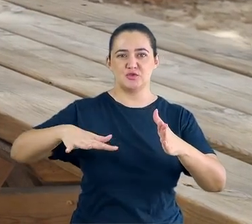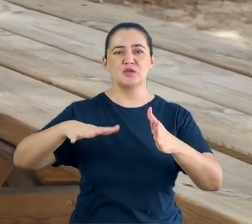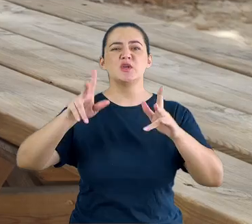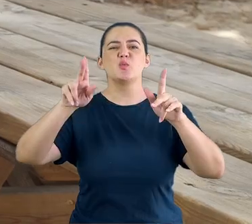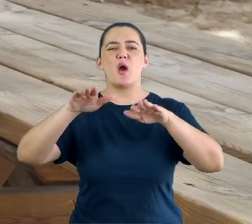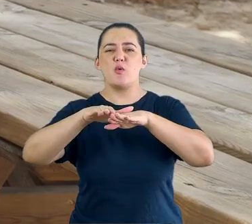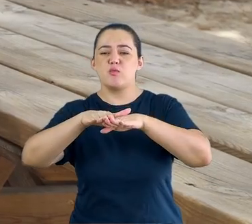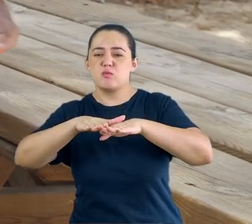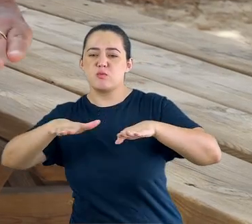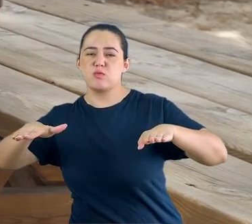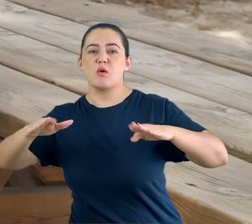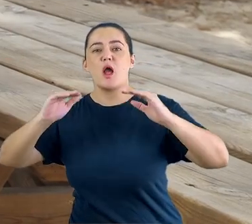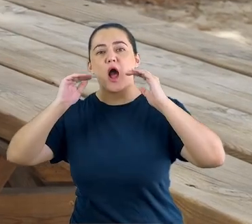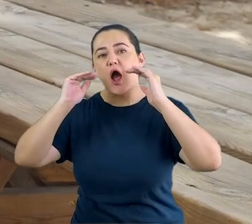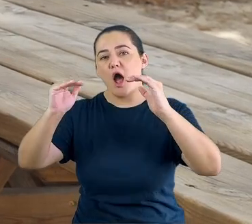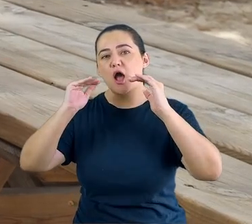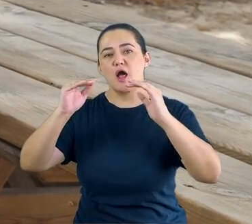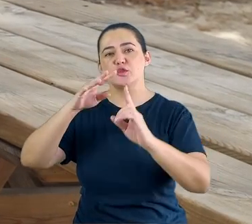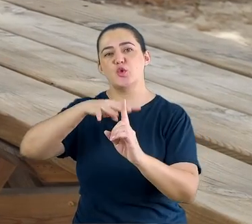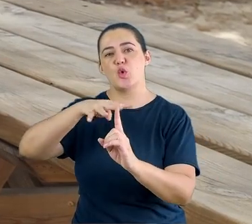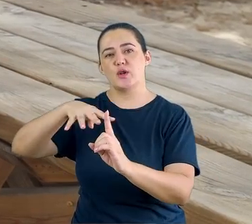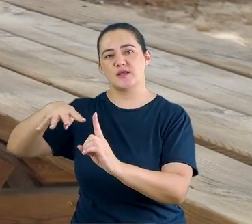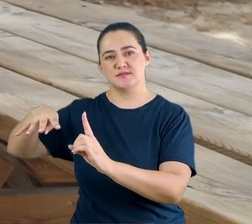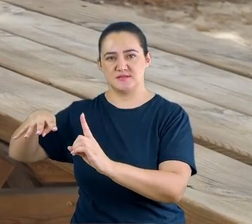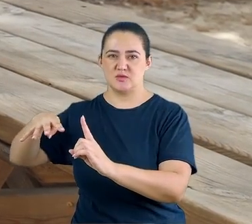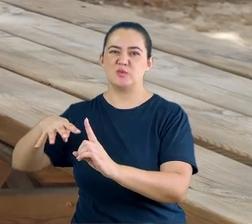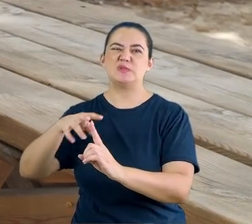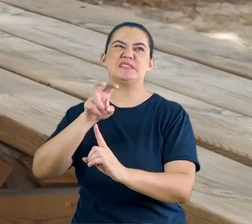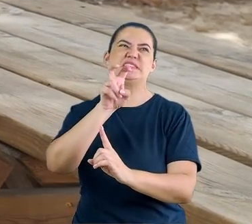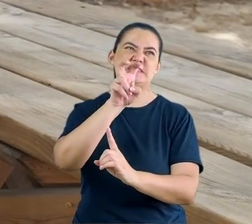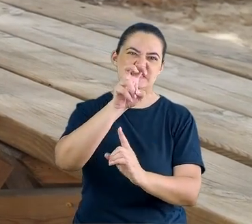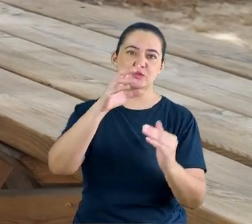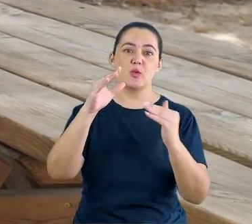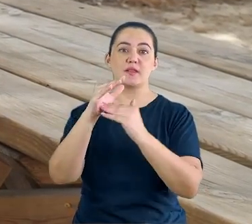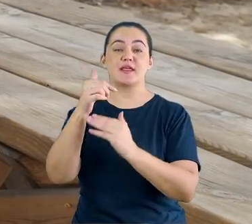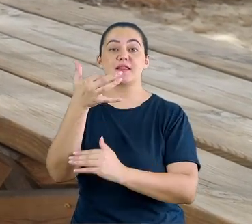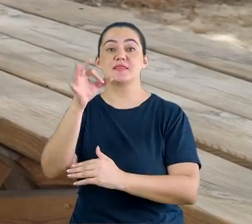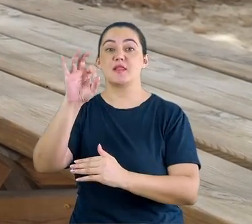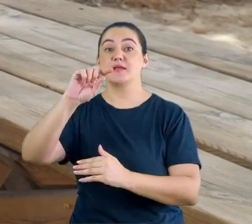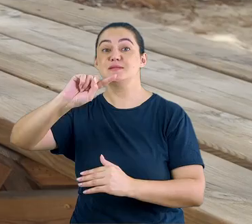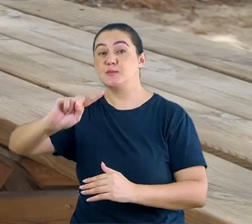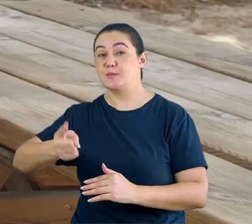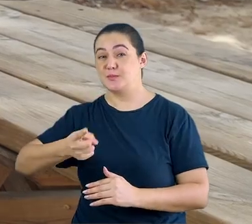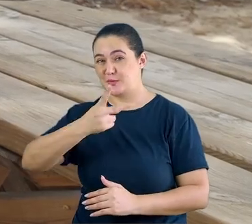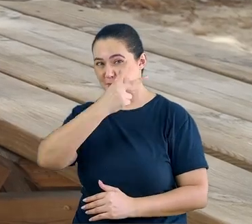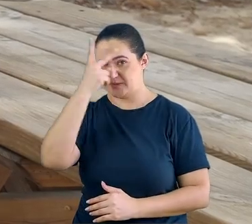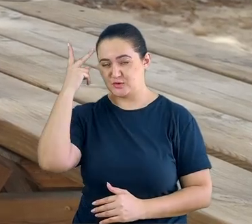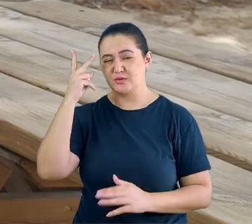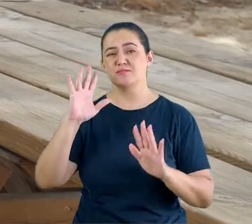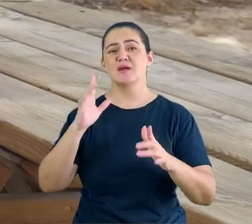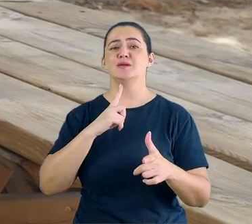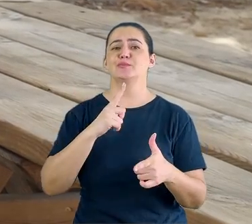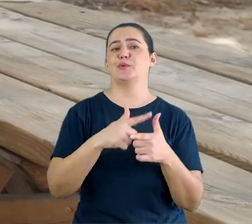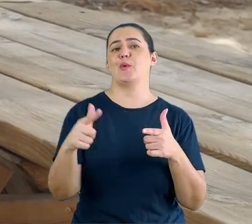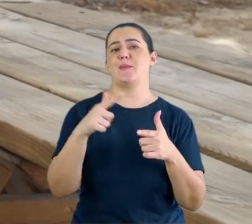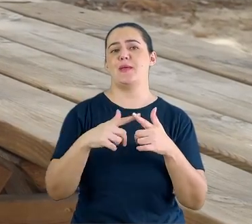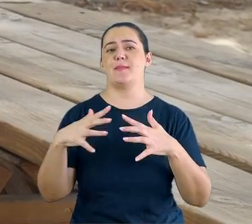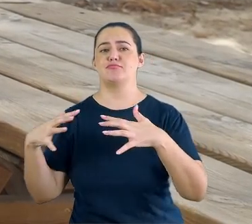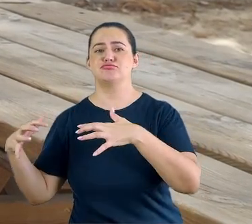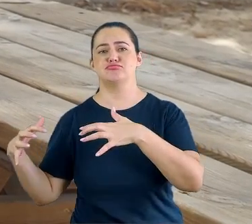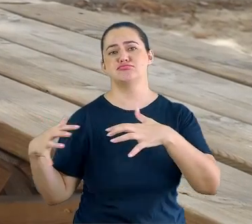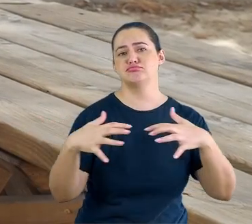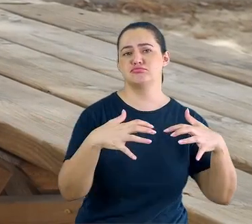de grande salão para a adoração de pelo menos 5 a 10 mil pessoas de uma só vez. Houve um problema